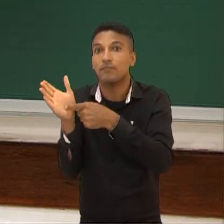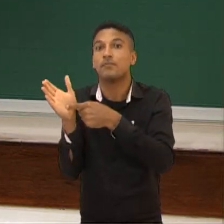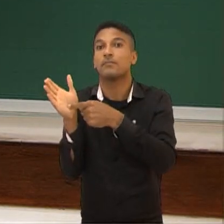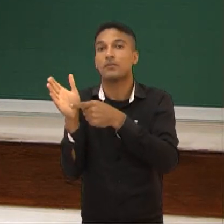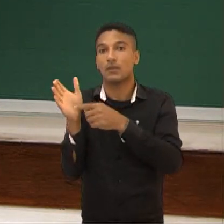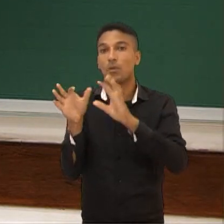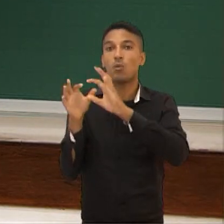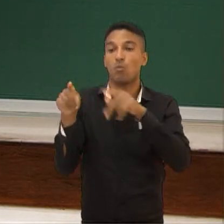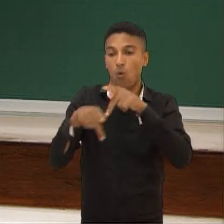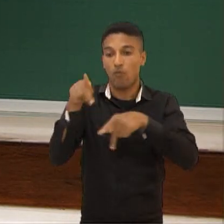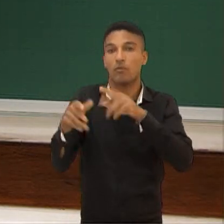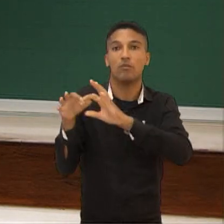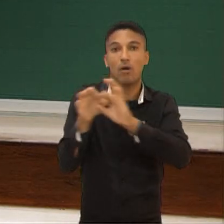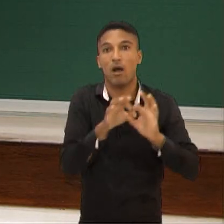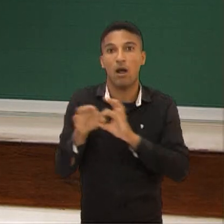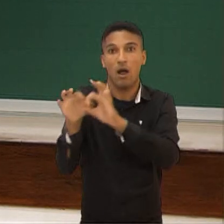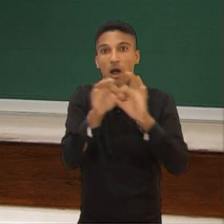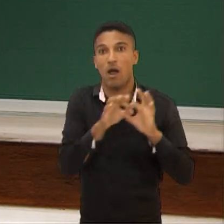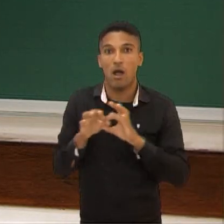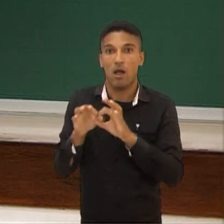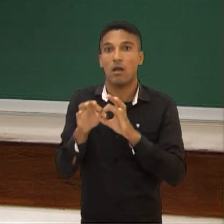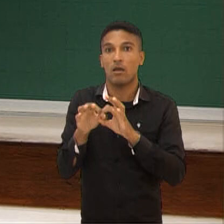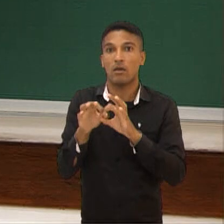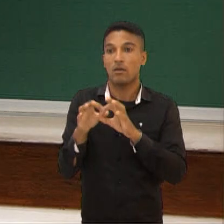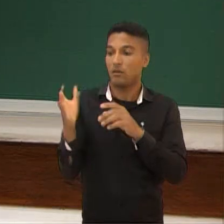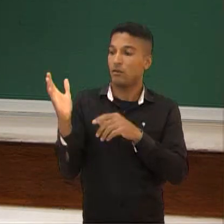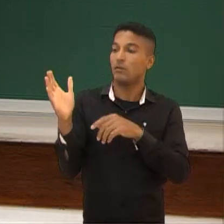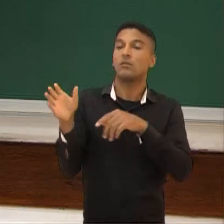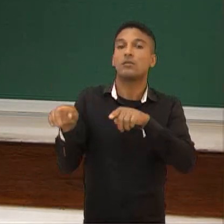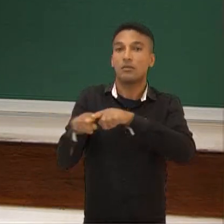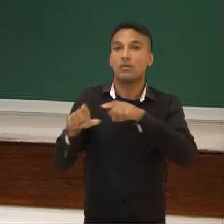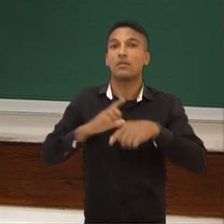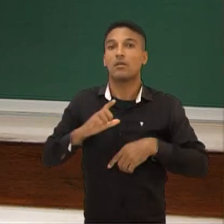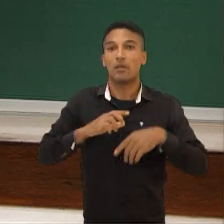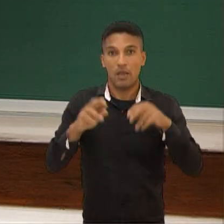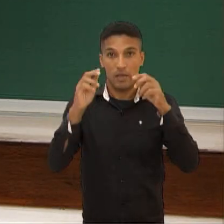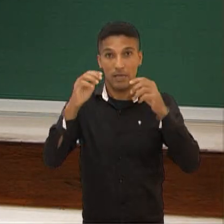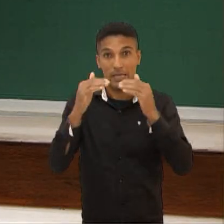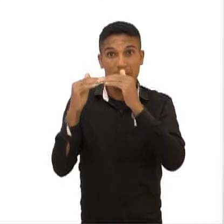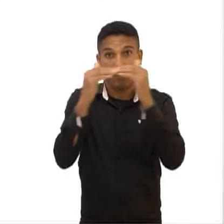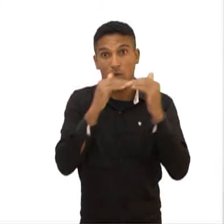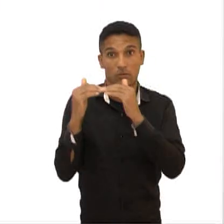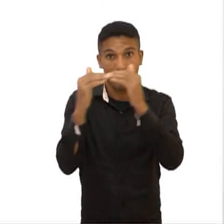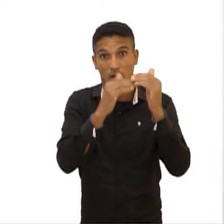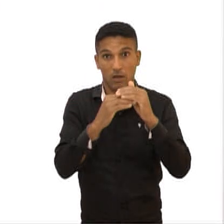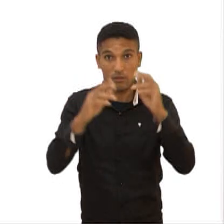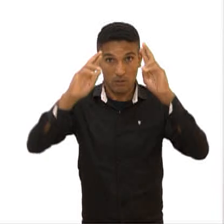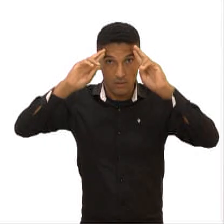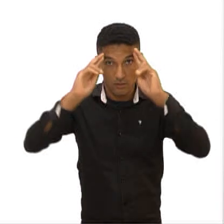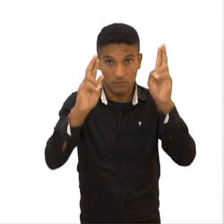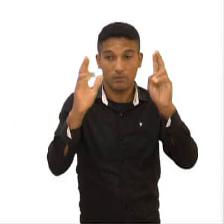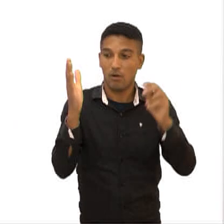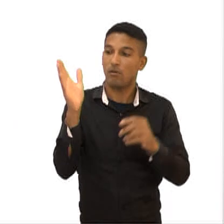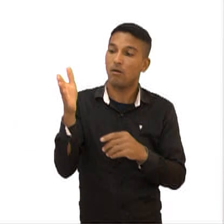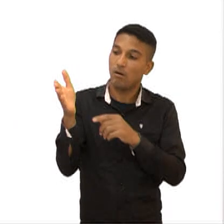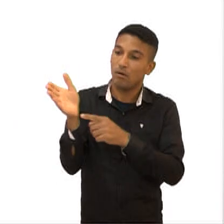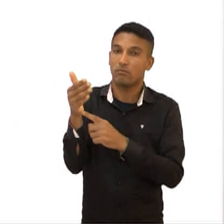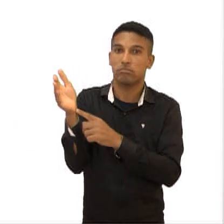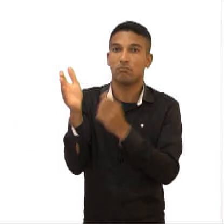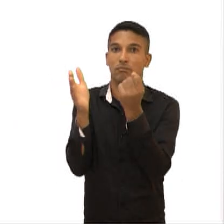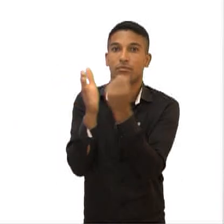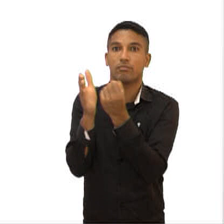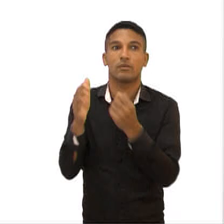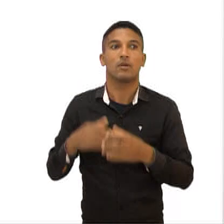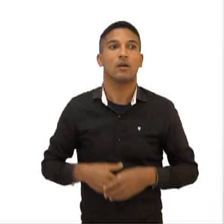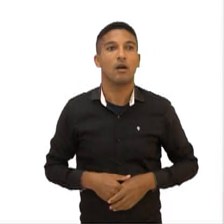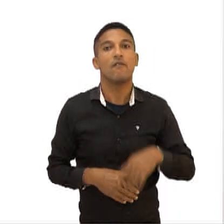como pontos-chave a igualdade, a prosperidade e o respeito. El rojo foi o color de guerra de